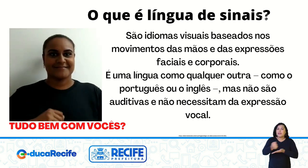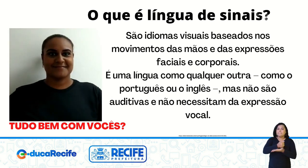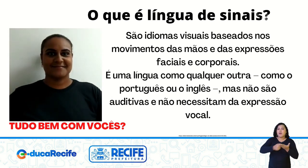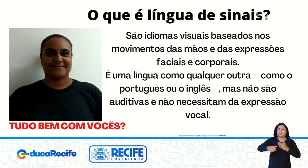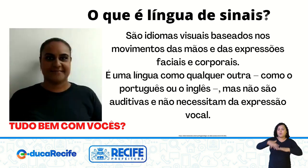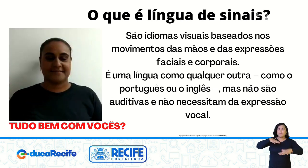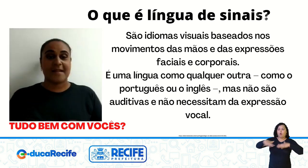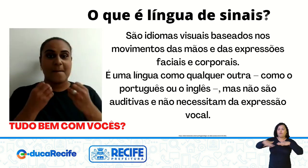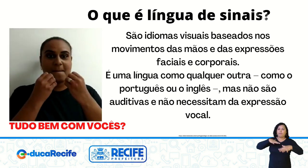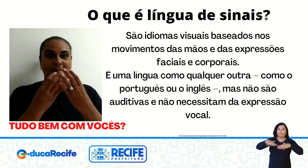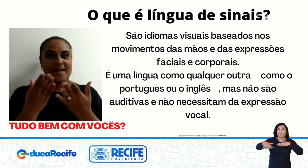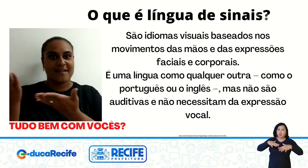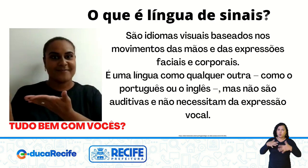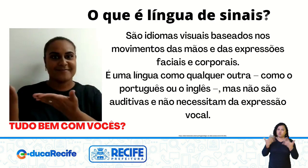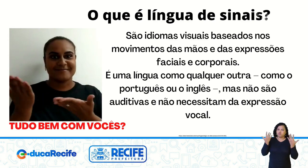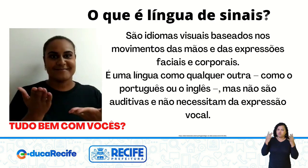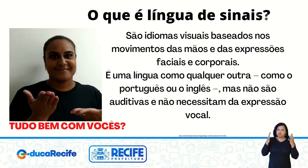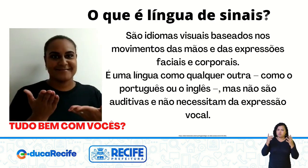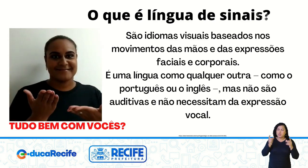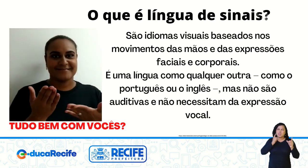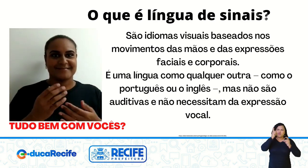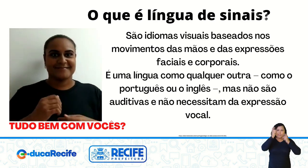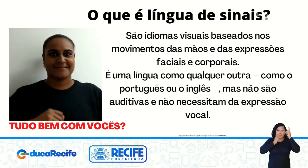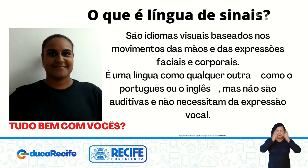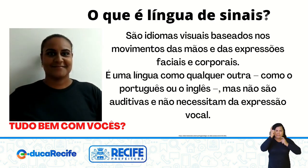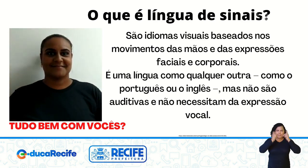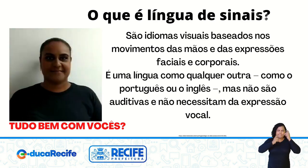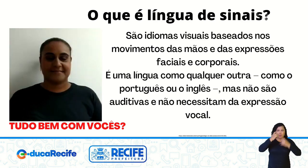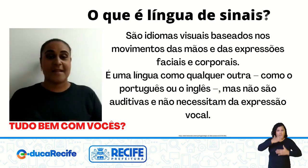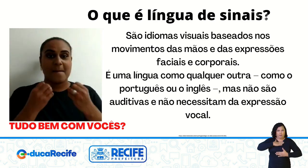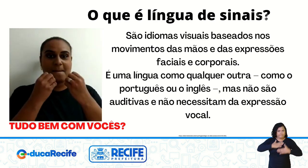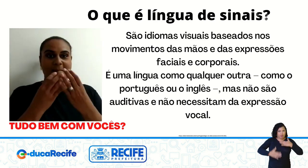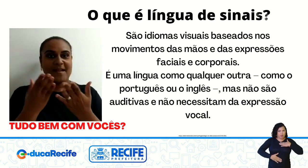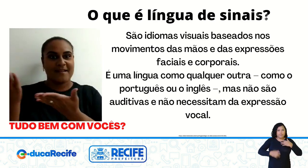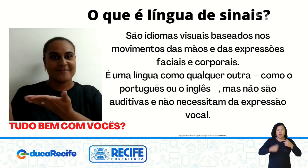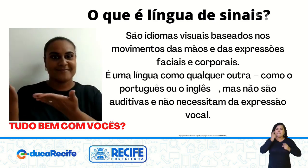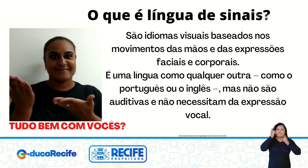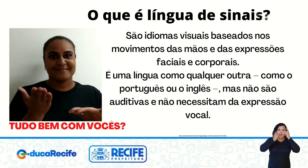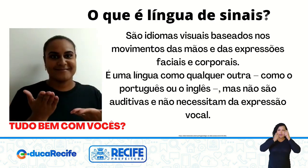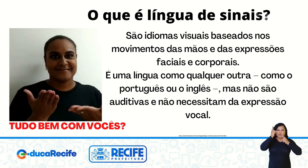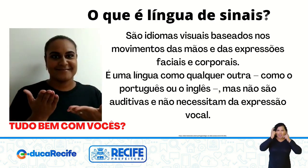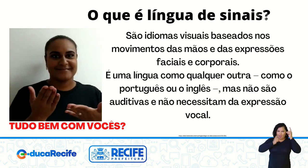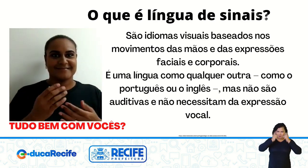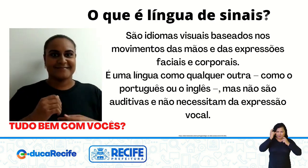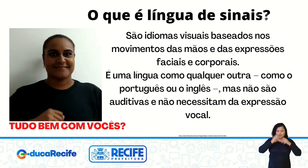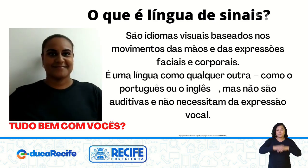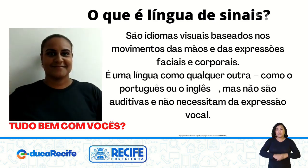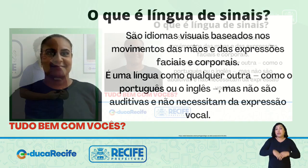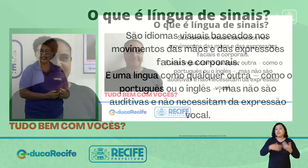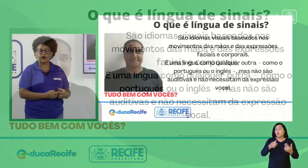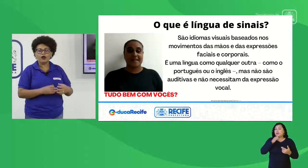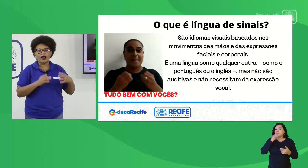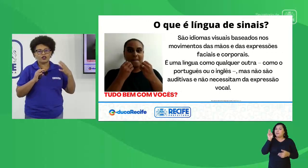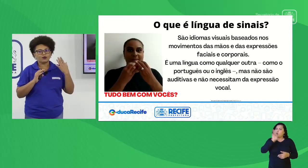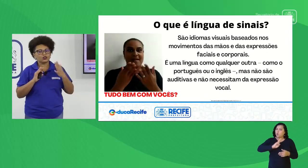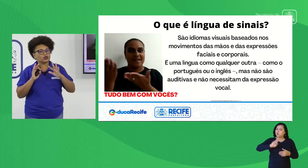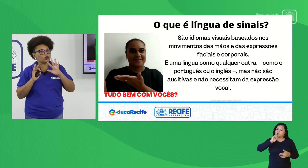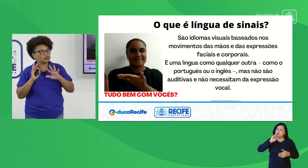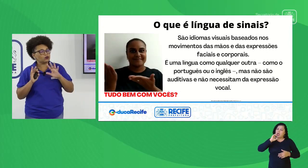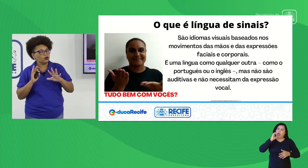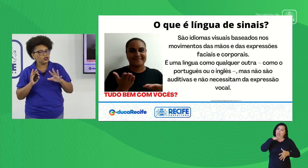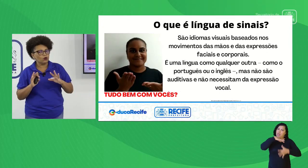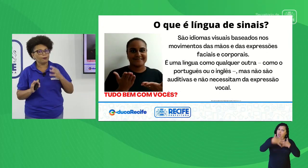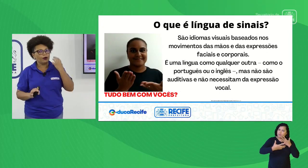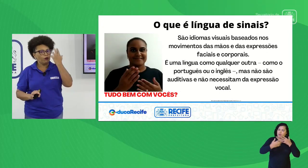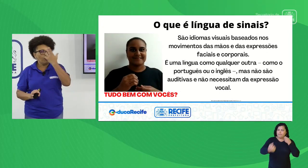e das expressões faciais e corporais. Veja que muitas vezes, para se expressar através da linguagem de sinal, as pessoas